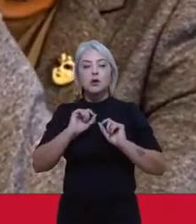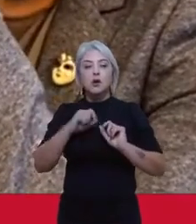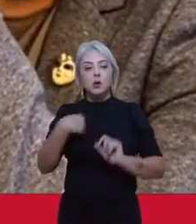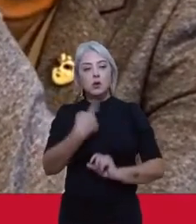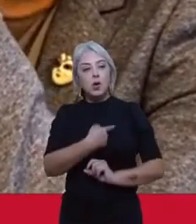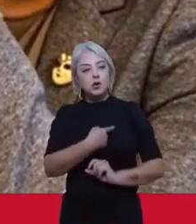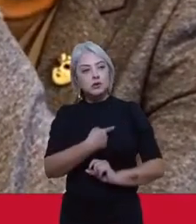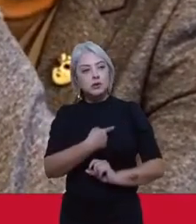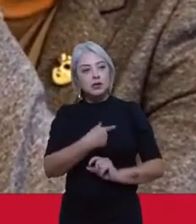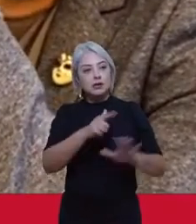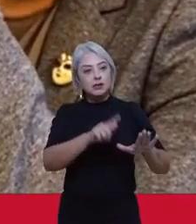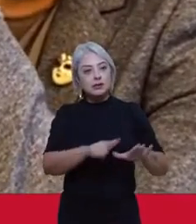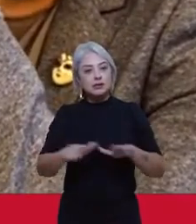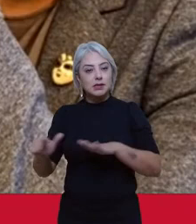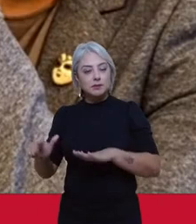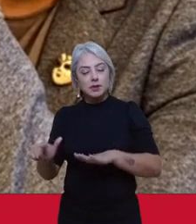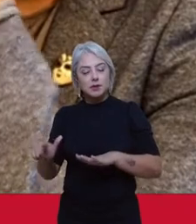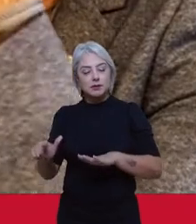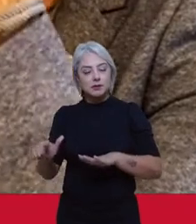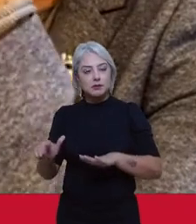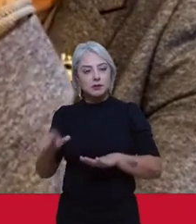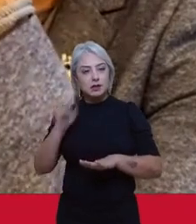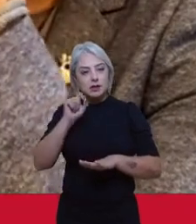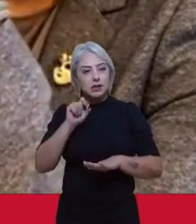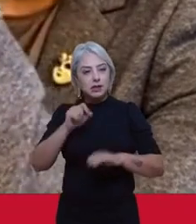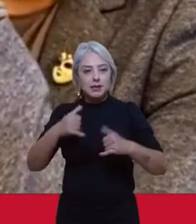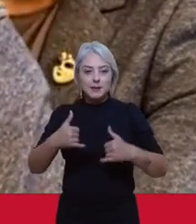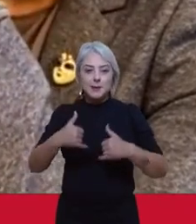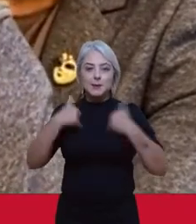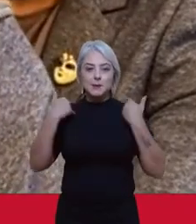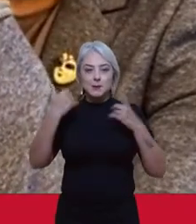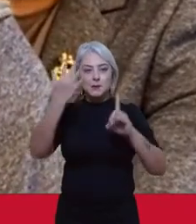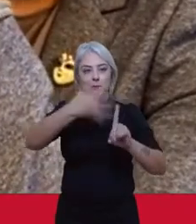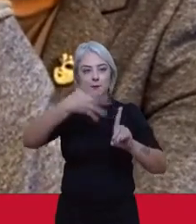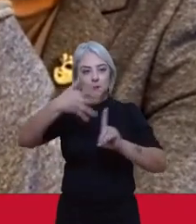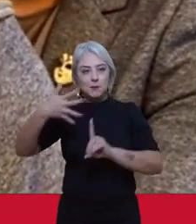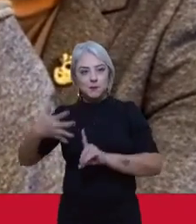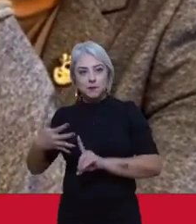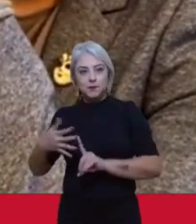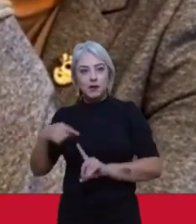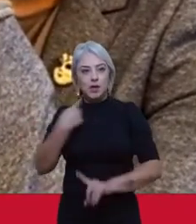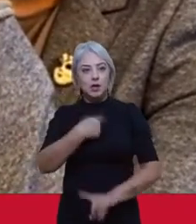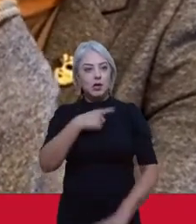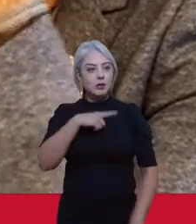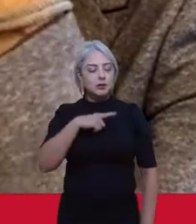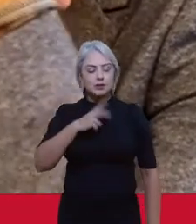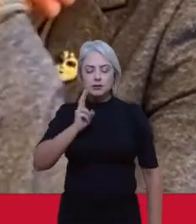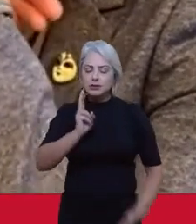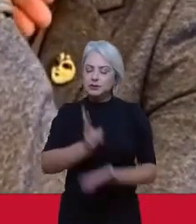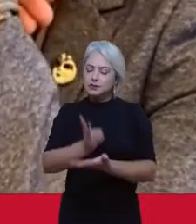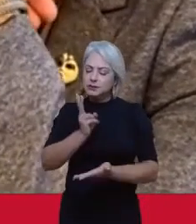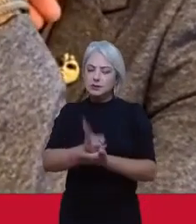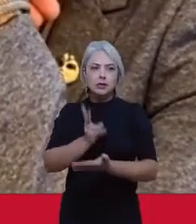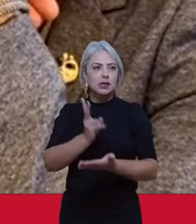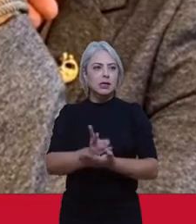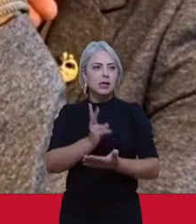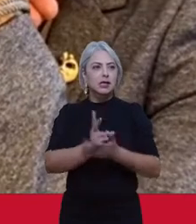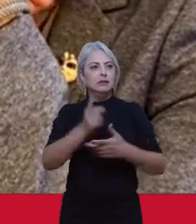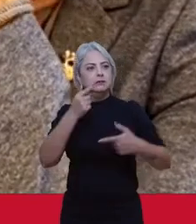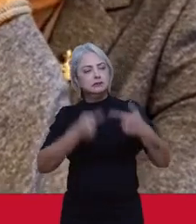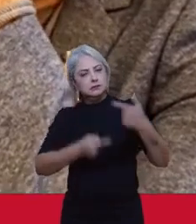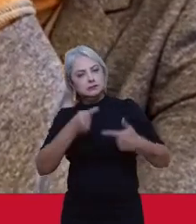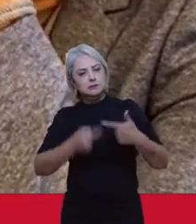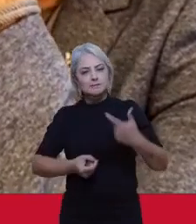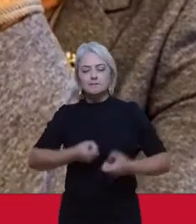Nós estamos na semana, exatamente, deste orgulho LGBT. Sim. Nós temos, e você sempre participou do debate,